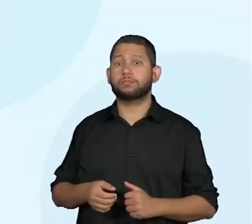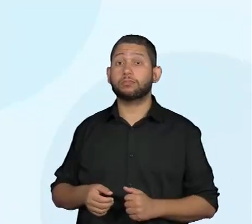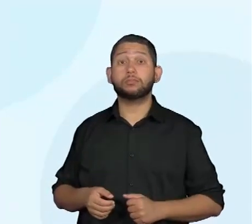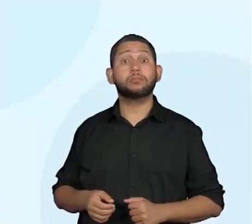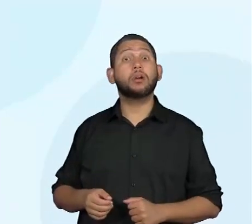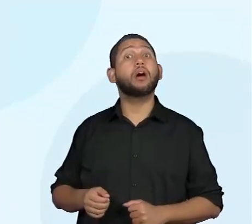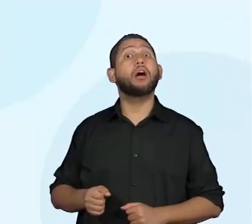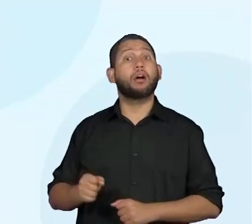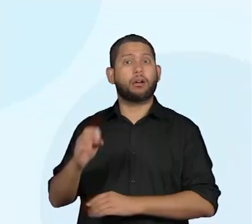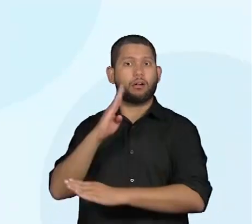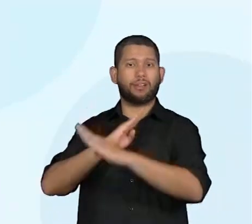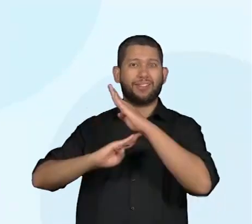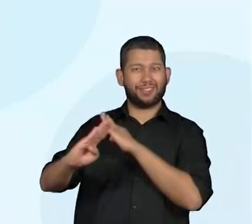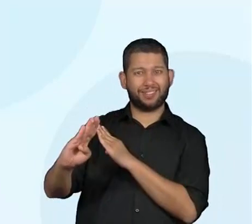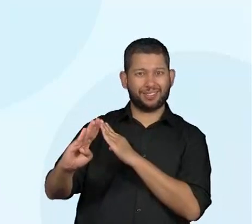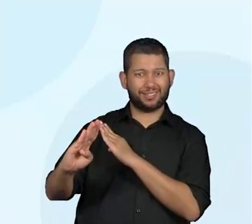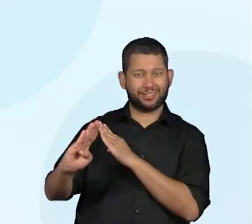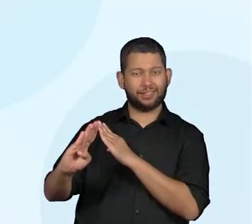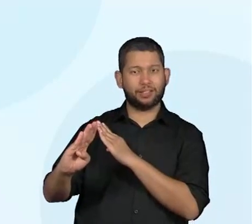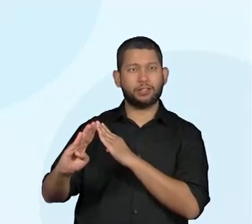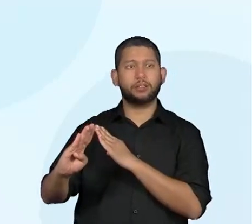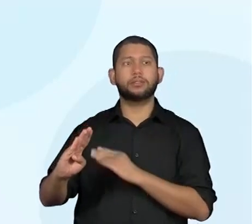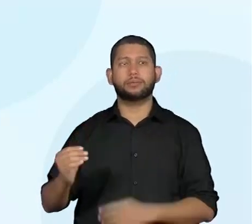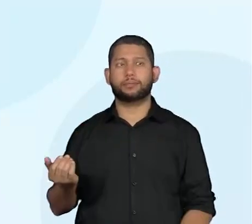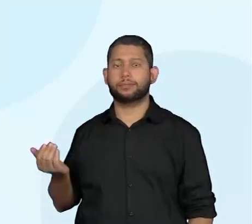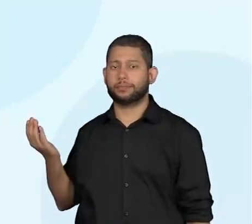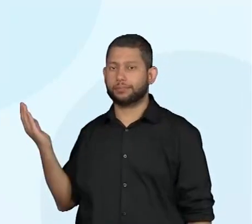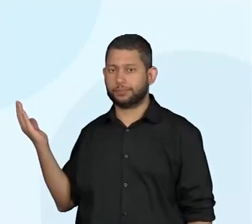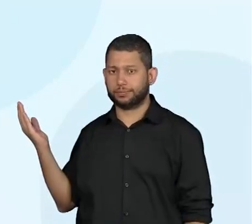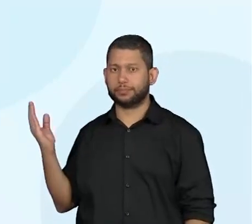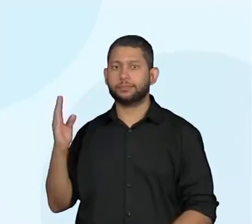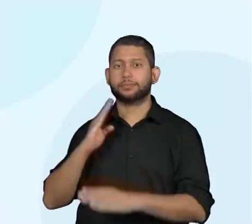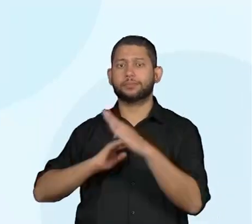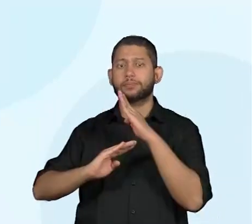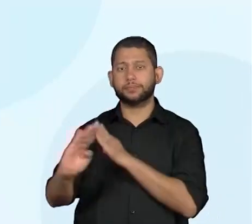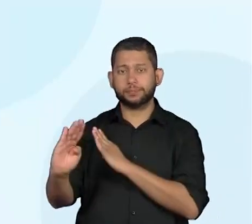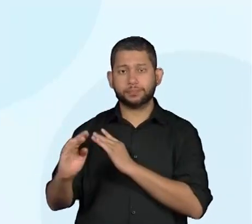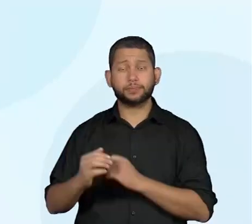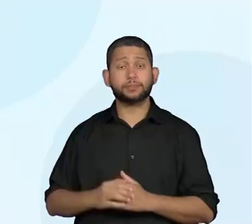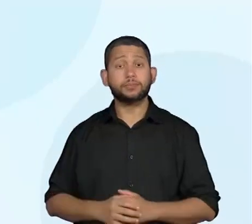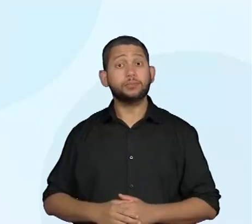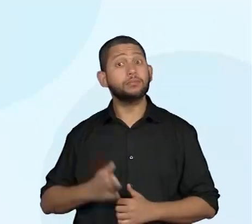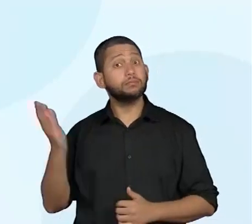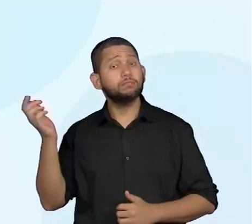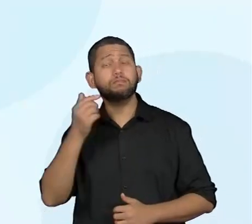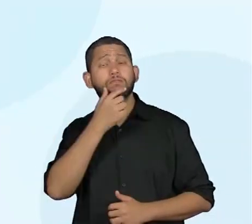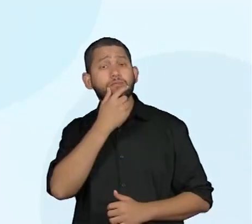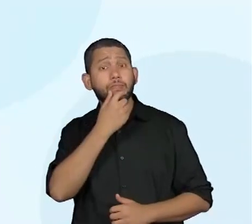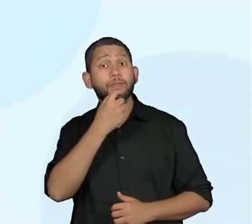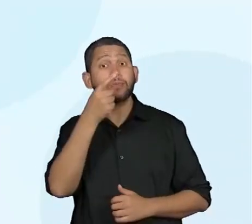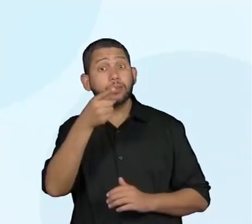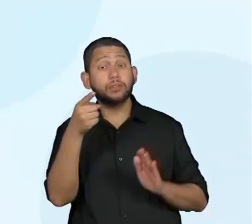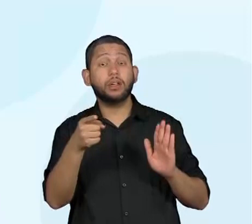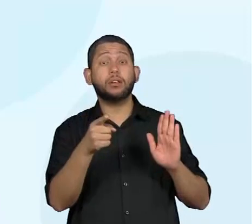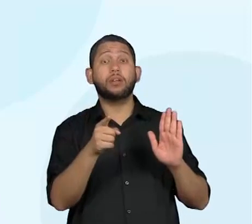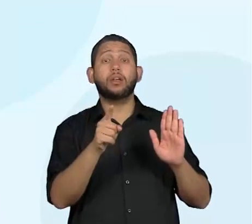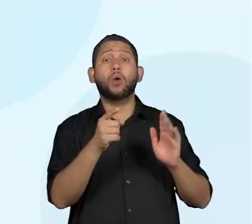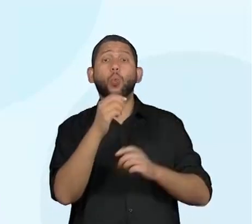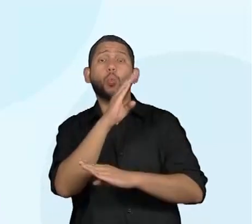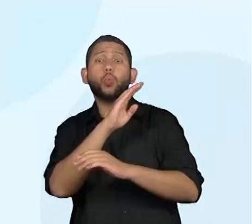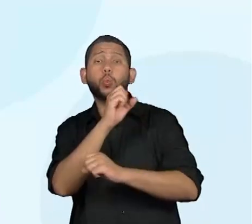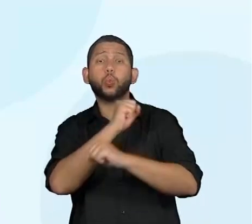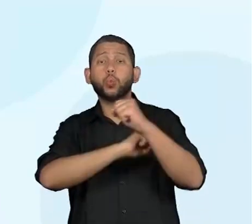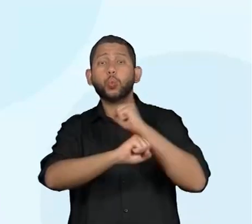Karatê? Karatê. Pessoal, o objetivo é que vocês criem uma lista